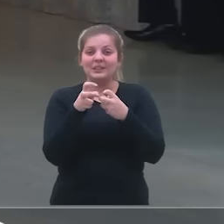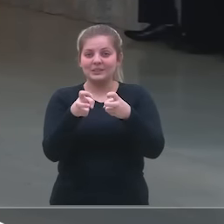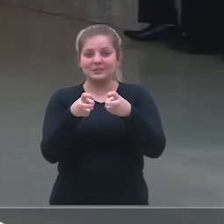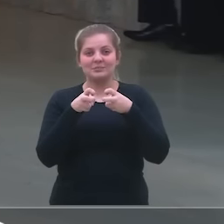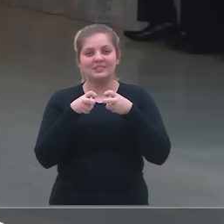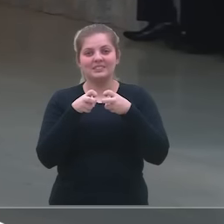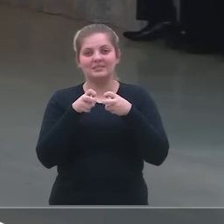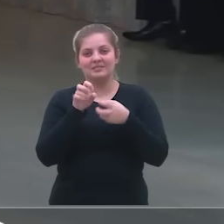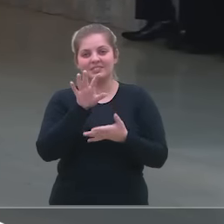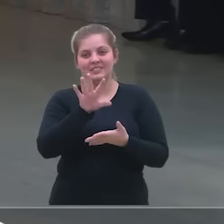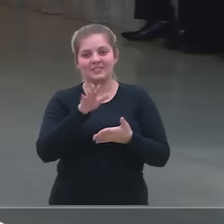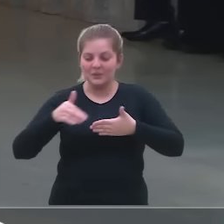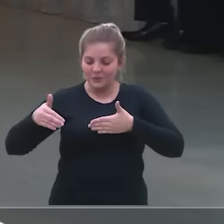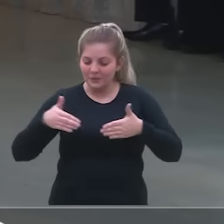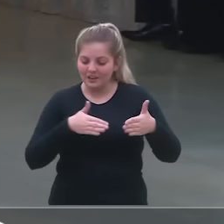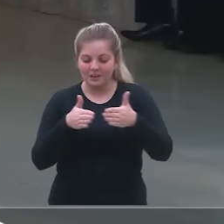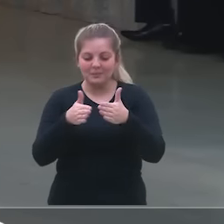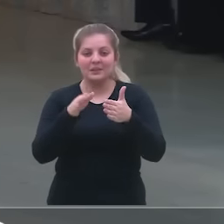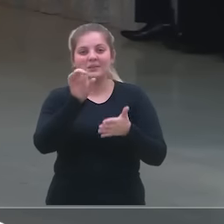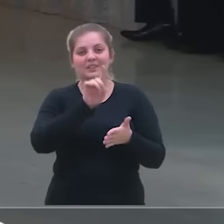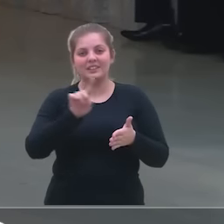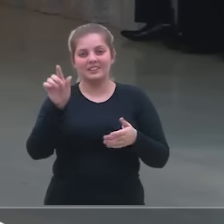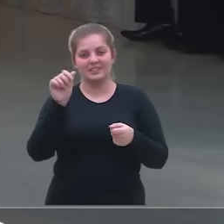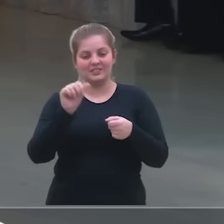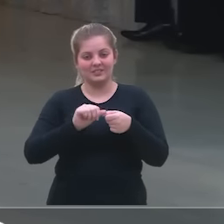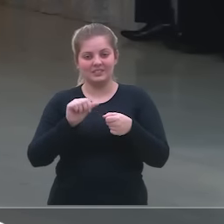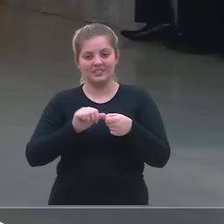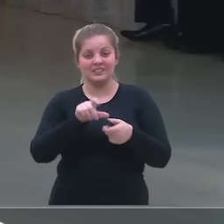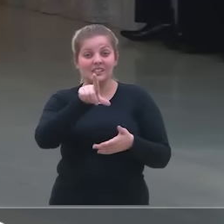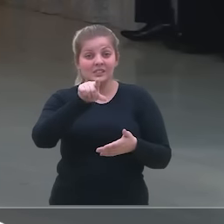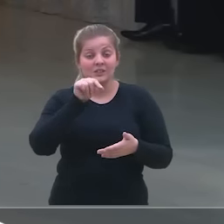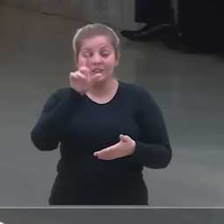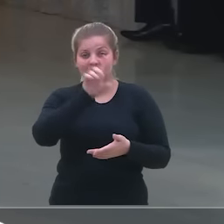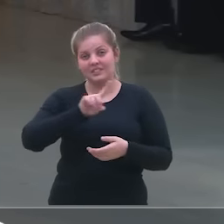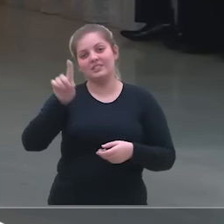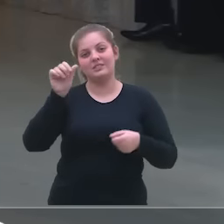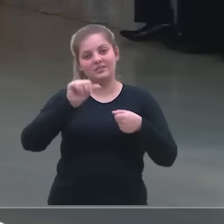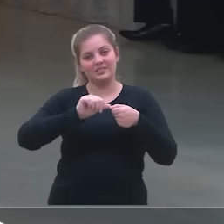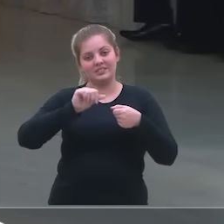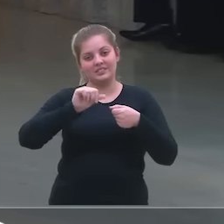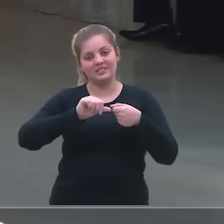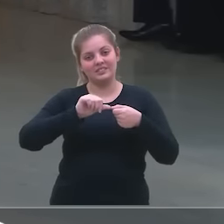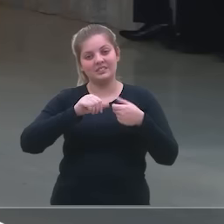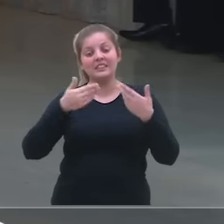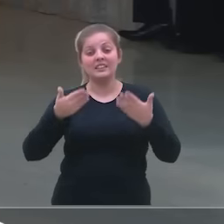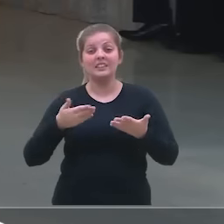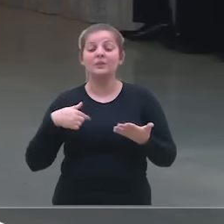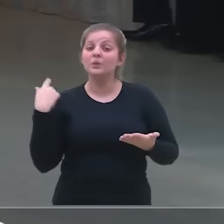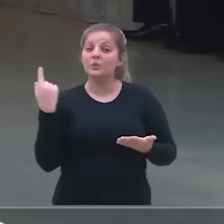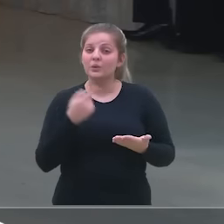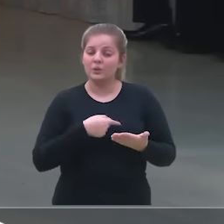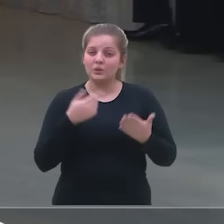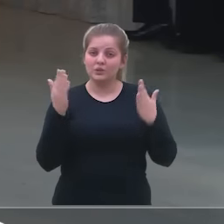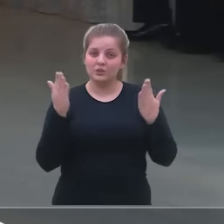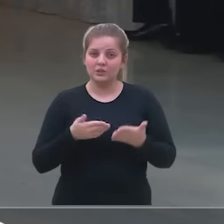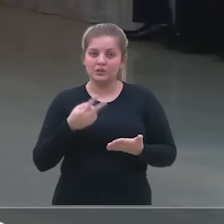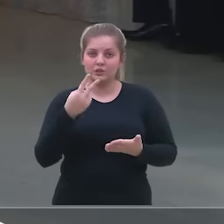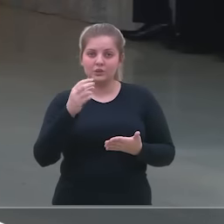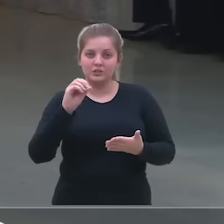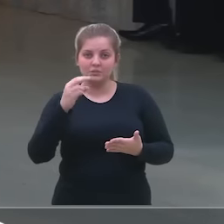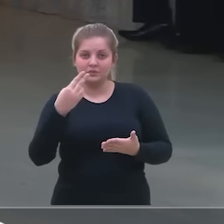perceber o caminho que Deus faz opção que Deus faz então nós hoje